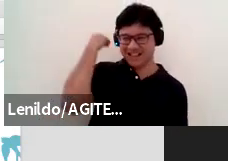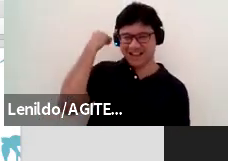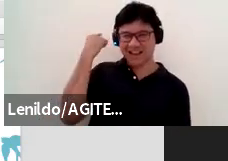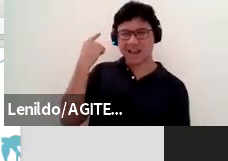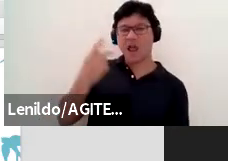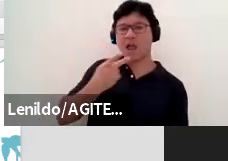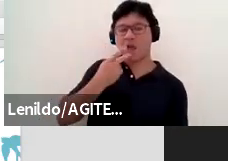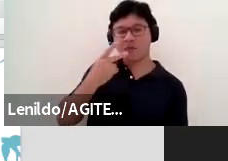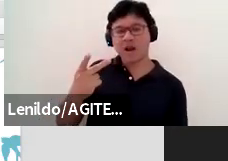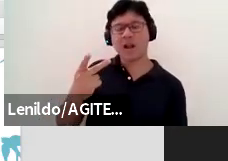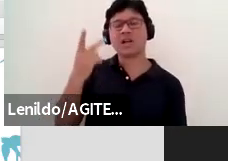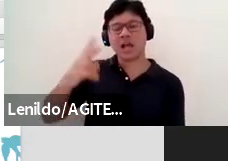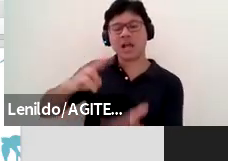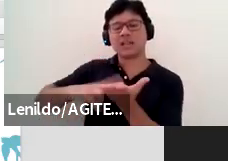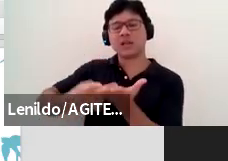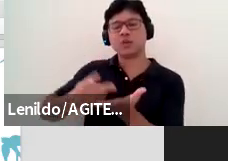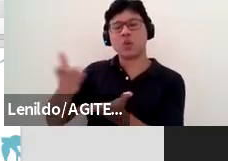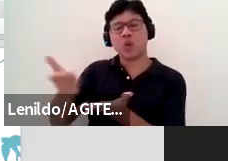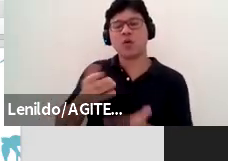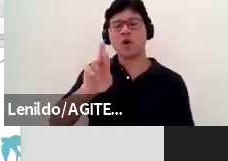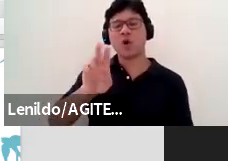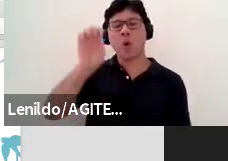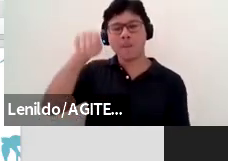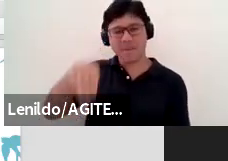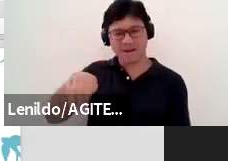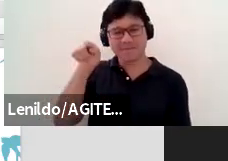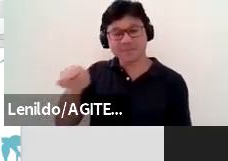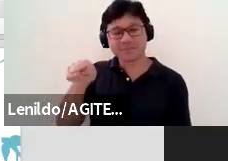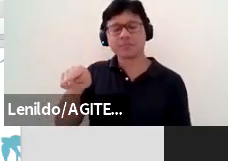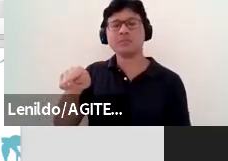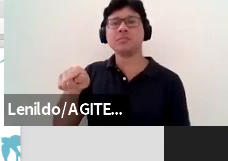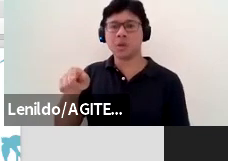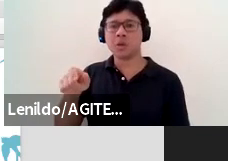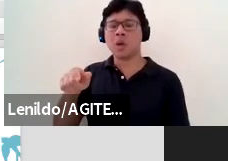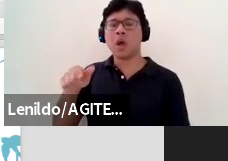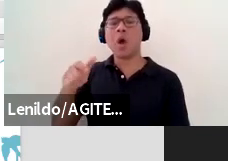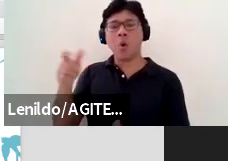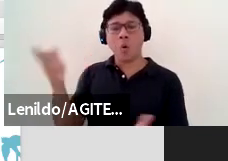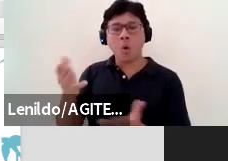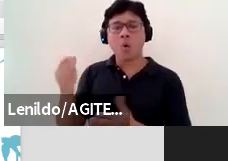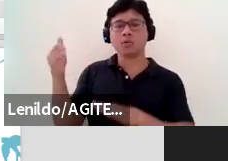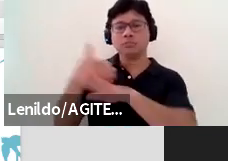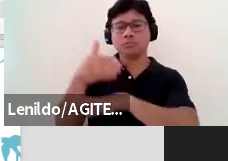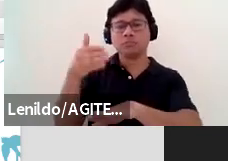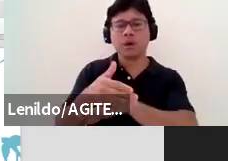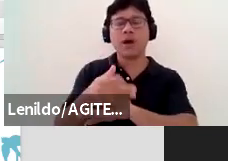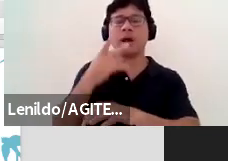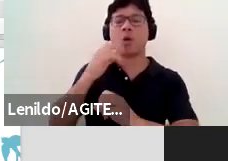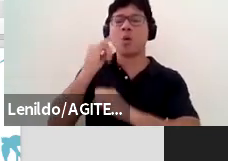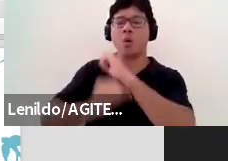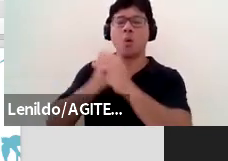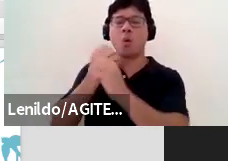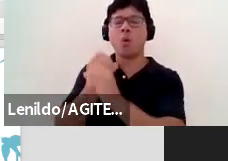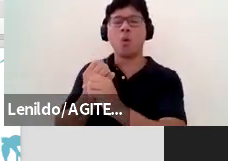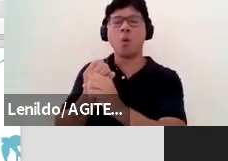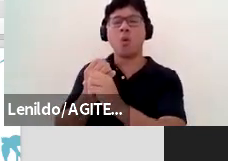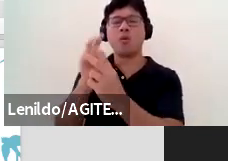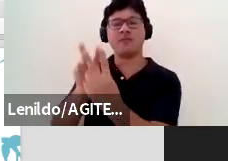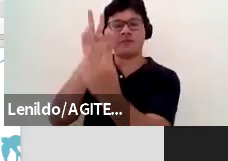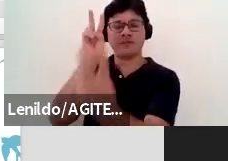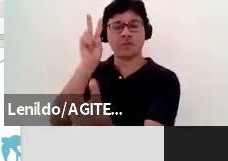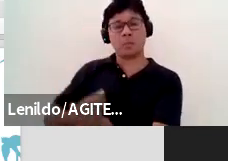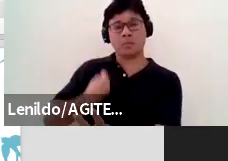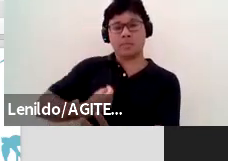como tradutor convidado o Rubens Figueiredo, muitos deles participam hoje dos nossos eventos online. Tem gente que já fez